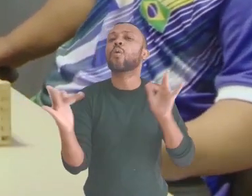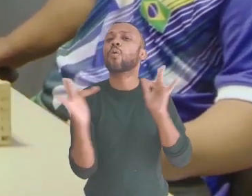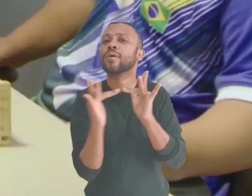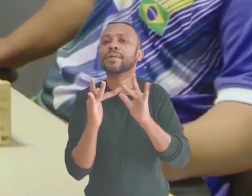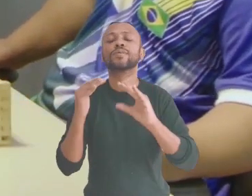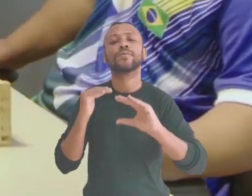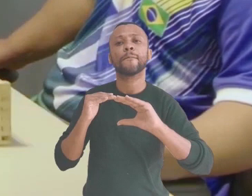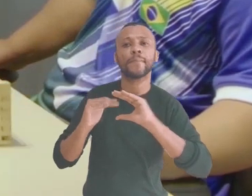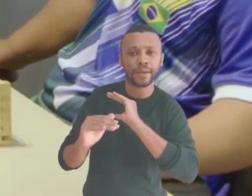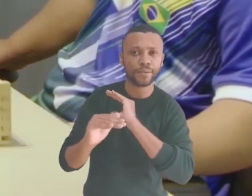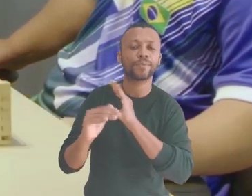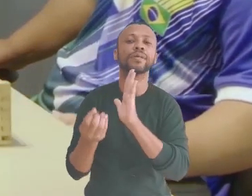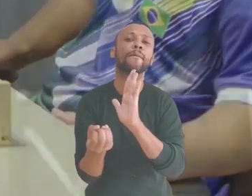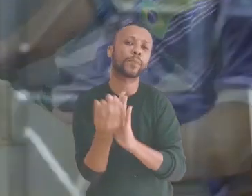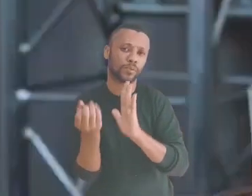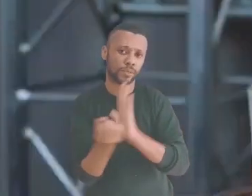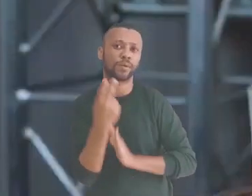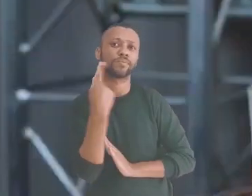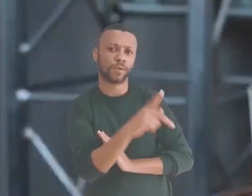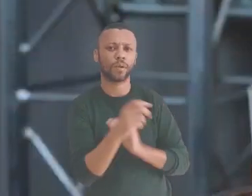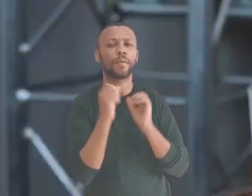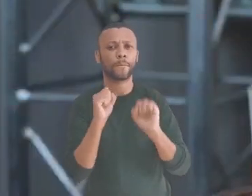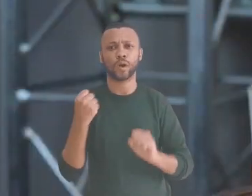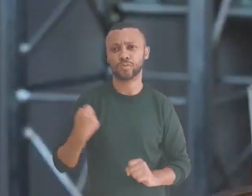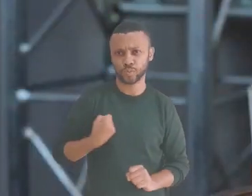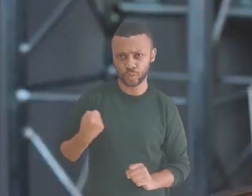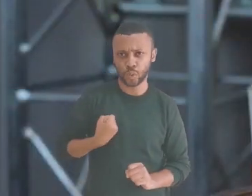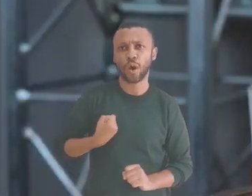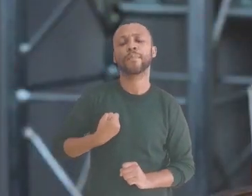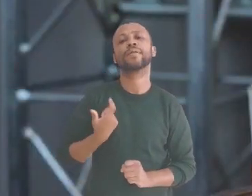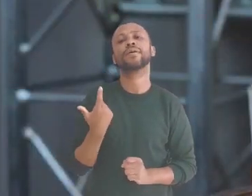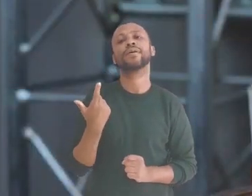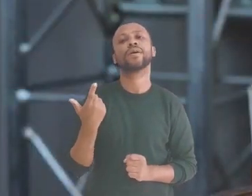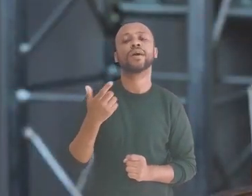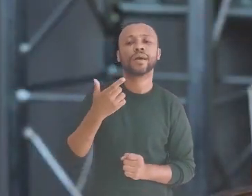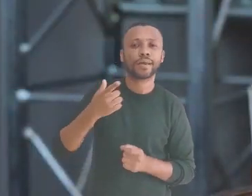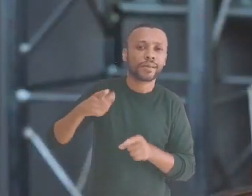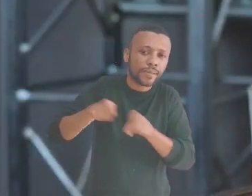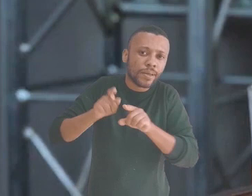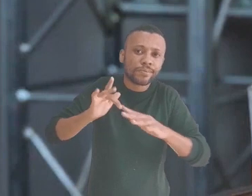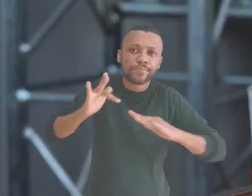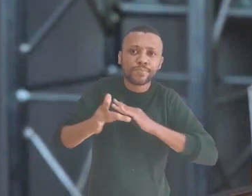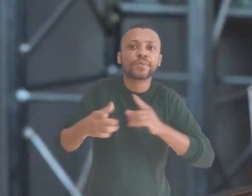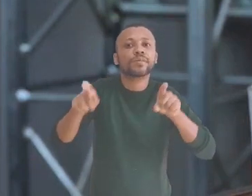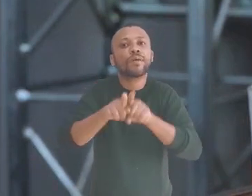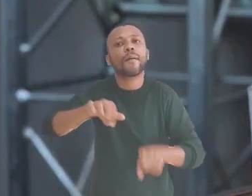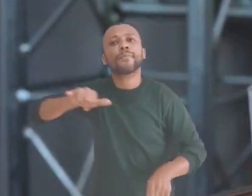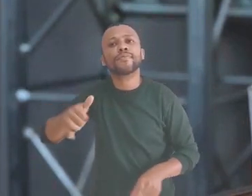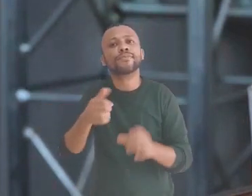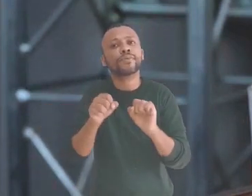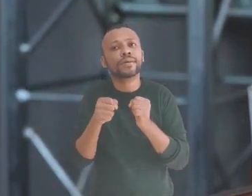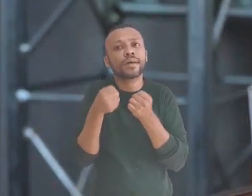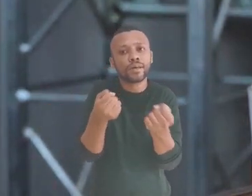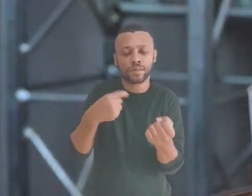Assis Produções. É só entrar em contato, que com o maior carinho vamos marcar sua aula. E garanto, tanto eu quanto